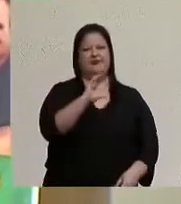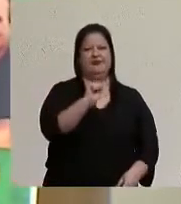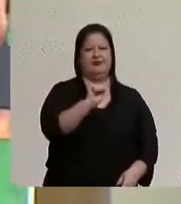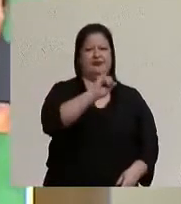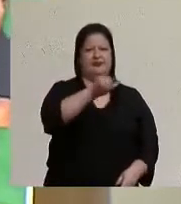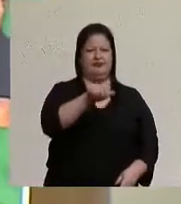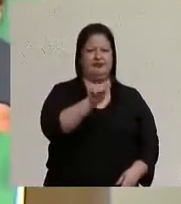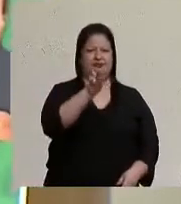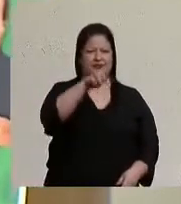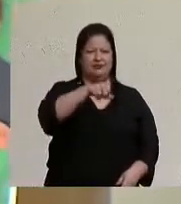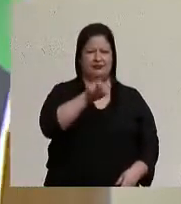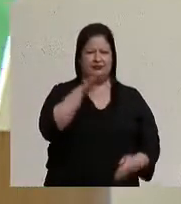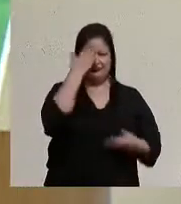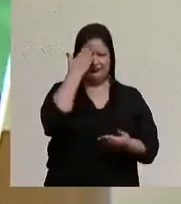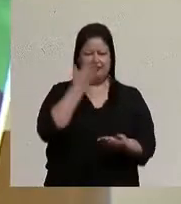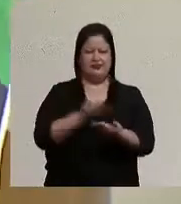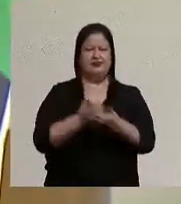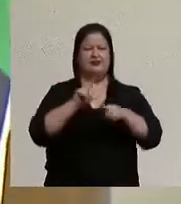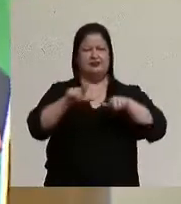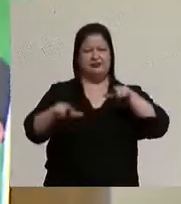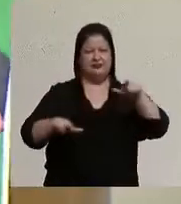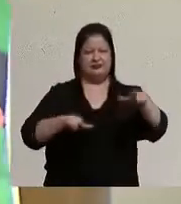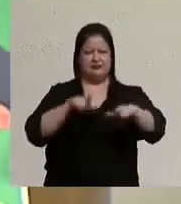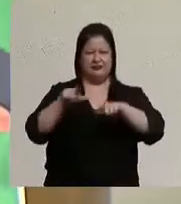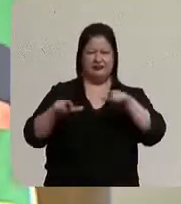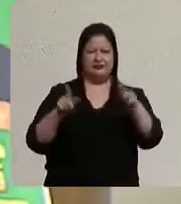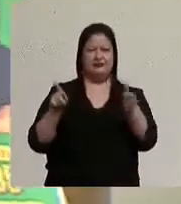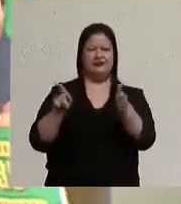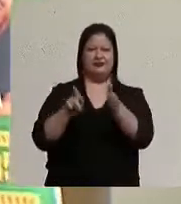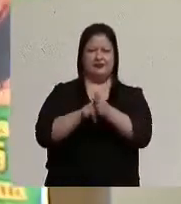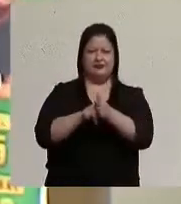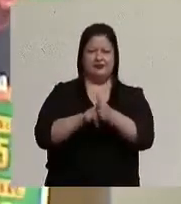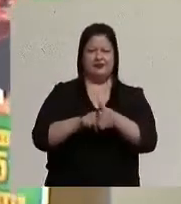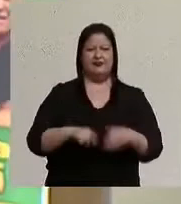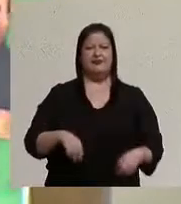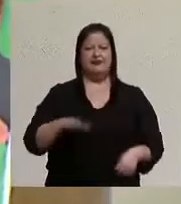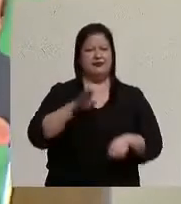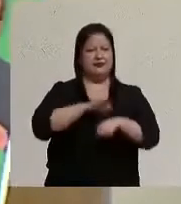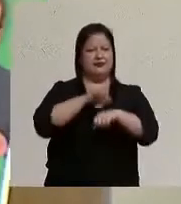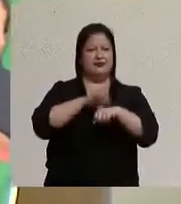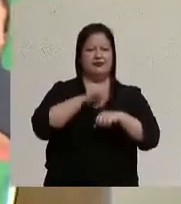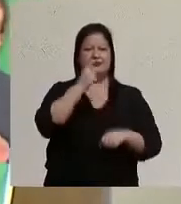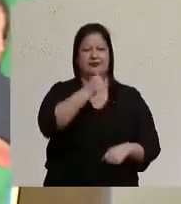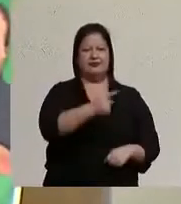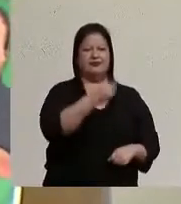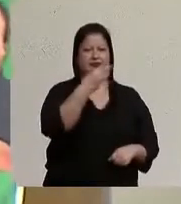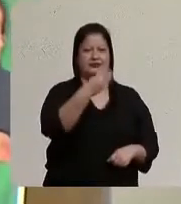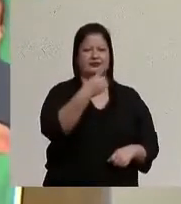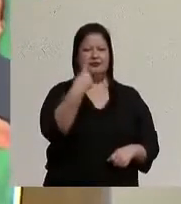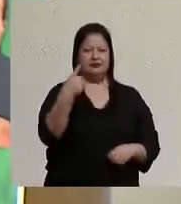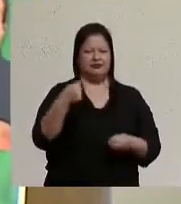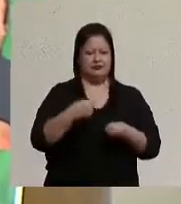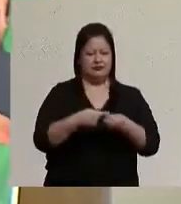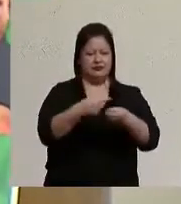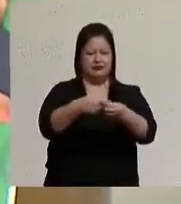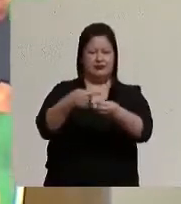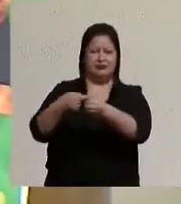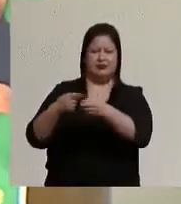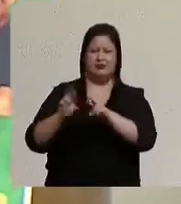que sempre acreditou no trabalho do César que mandou emendas para mais de 132 cidades